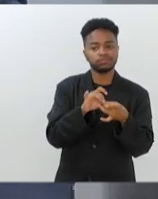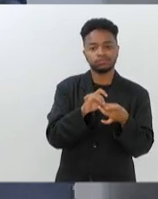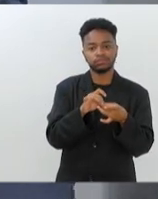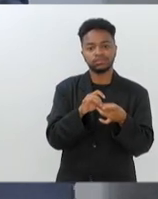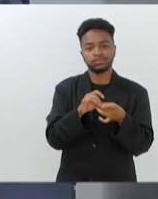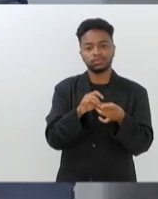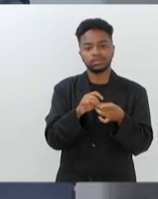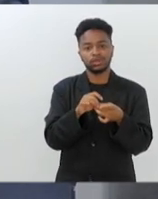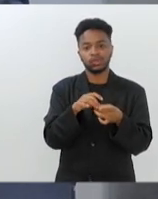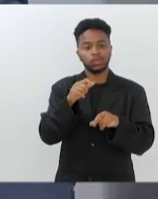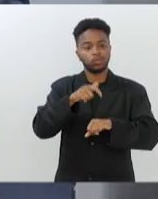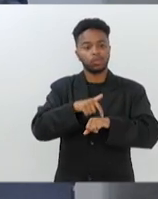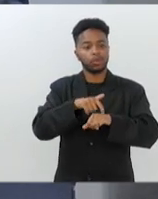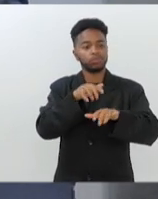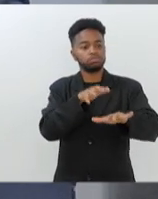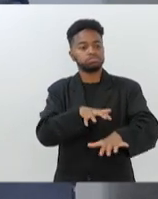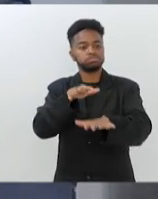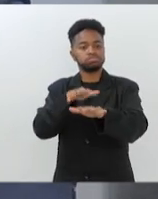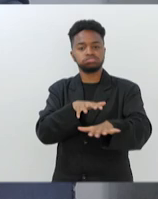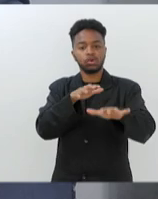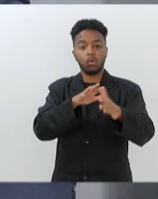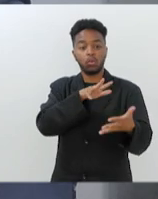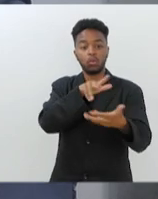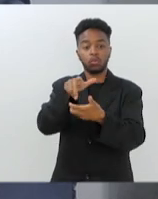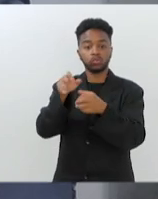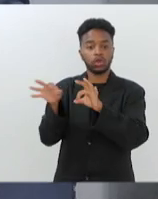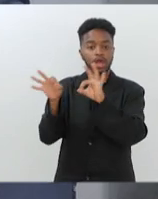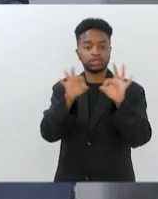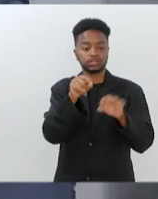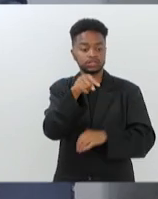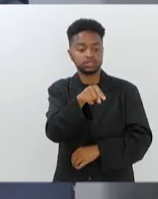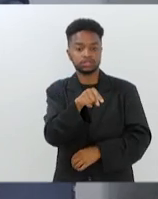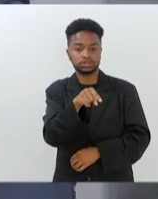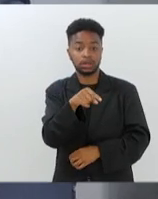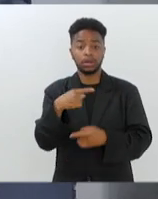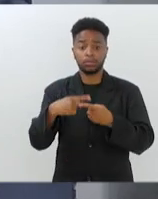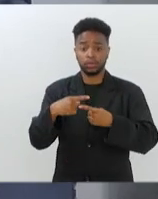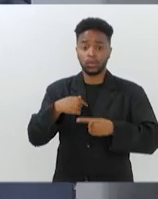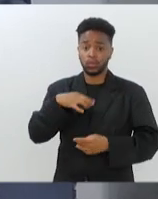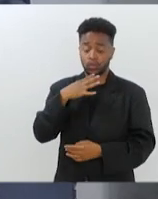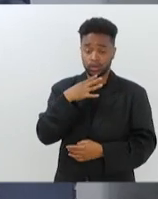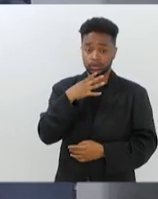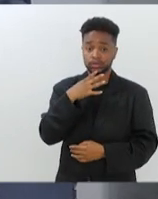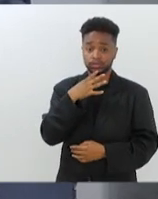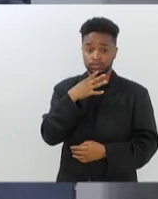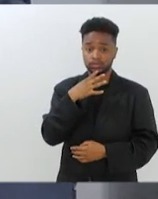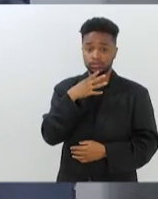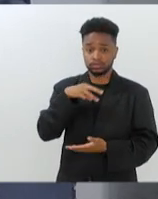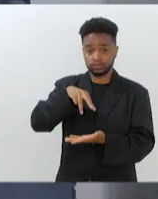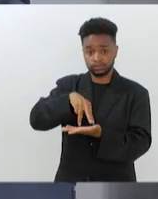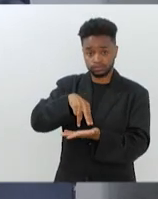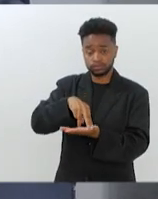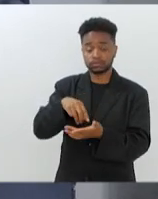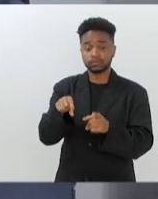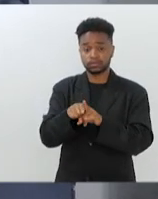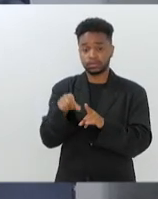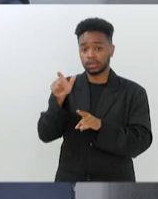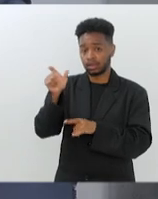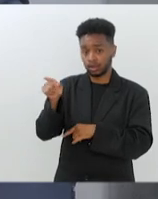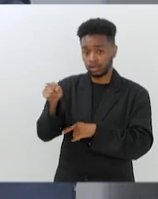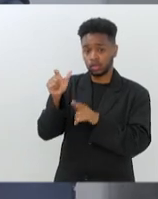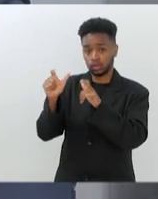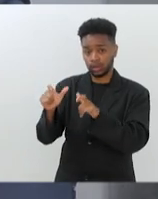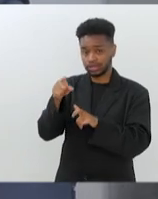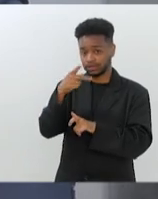Avenida que é um evento televisionado pelo mundo inteiro até porque eu conheço o sambódromo e esse camarote que a senhora se